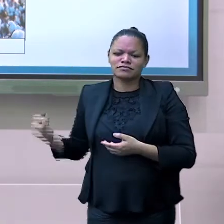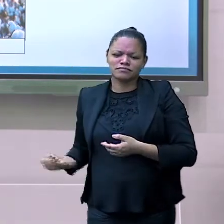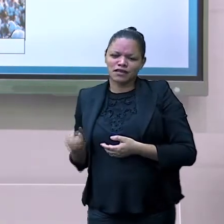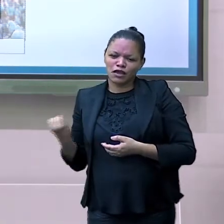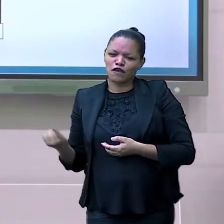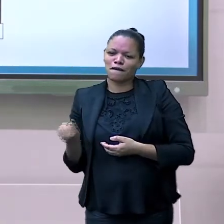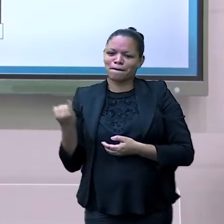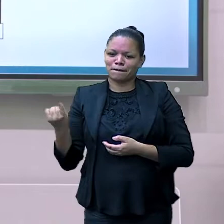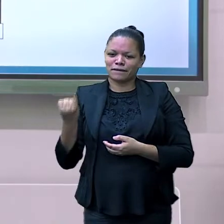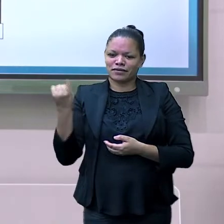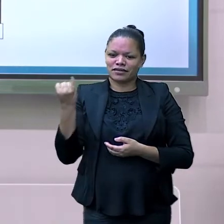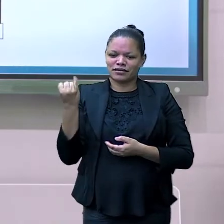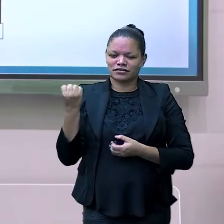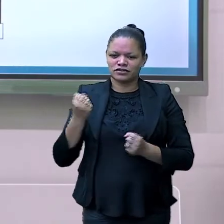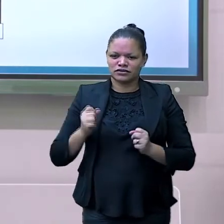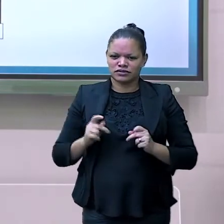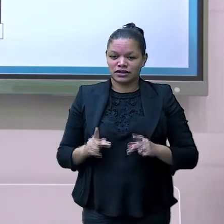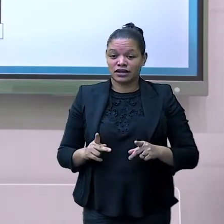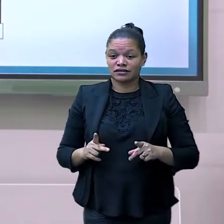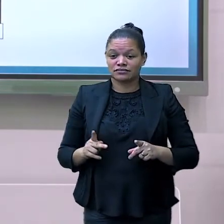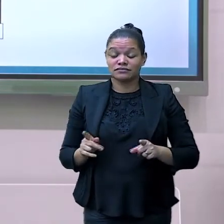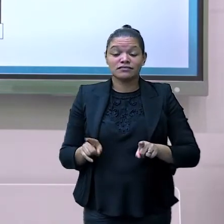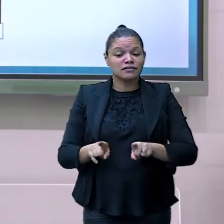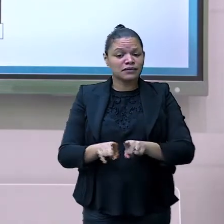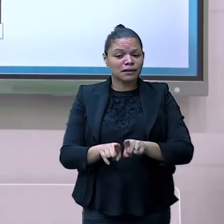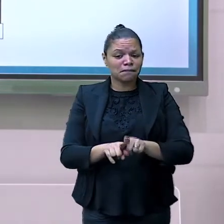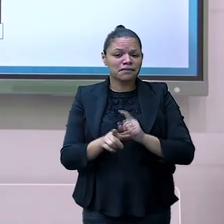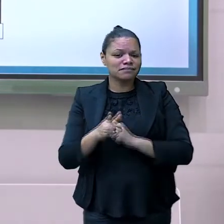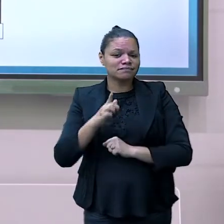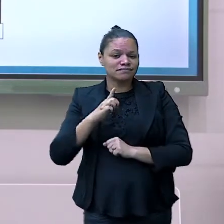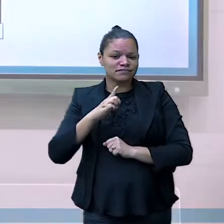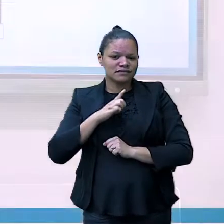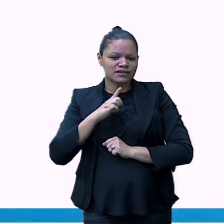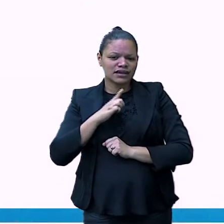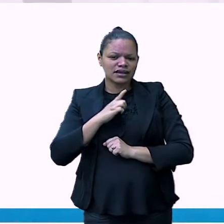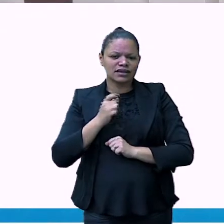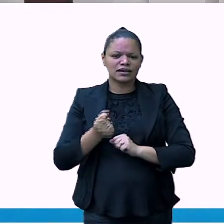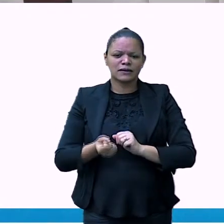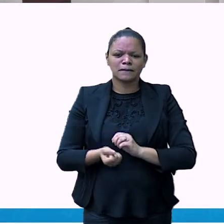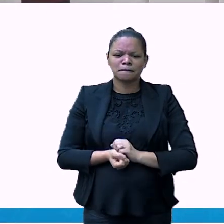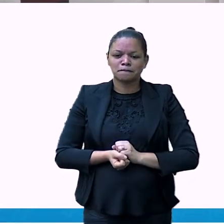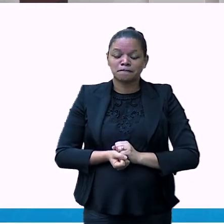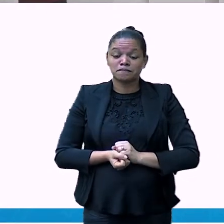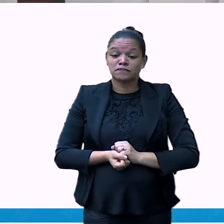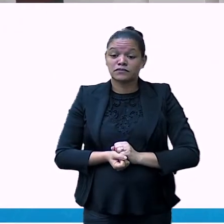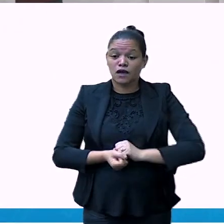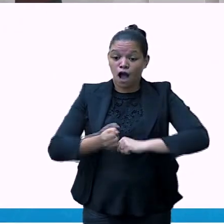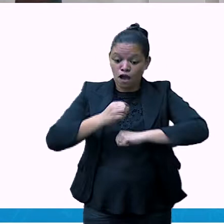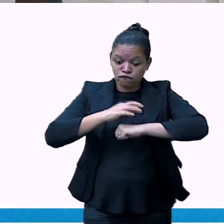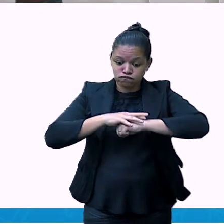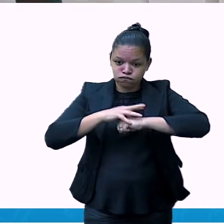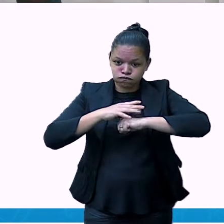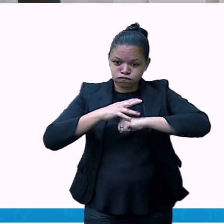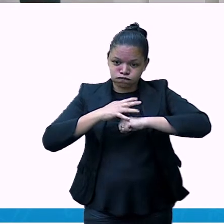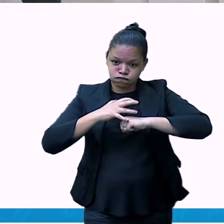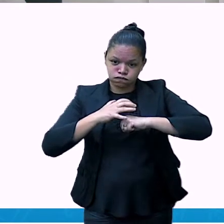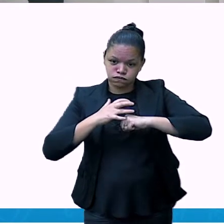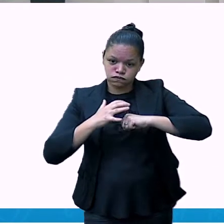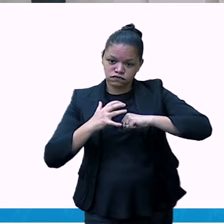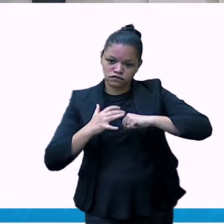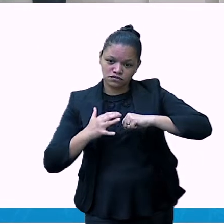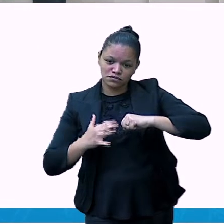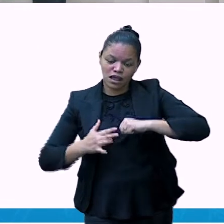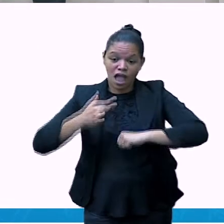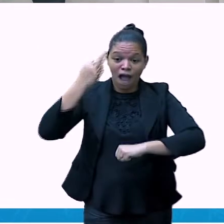esses tipos de produtos. Outros produtos também que estão muito em alta, né? O país exporta muito para